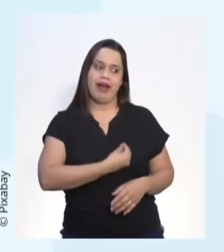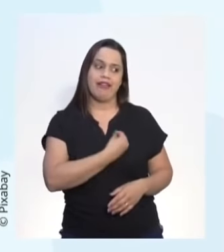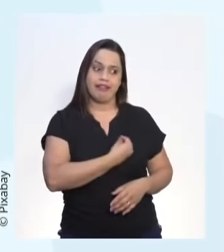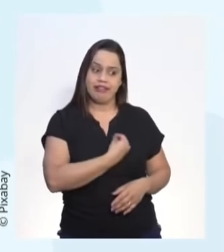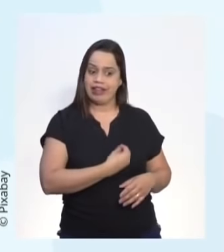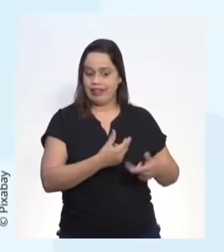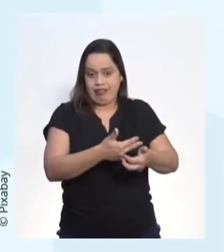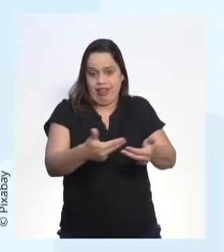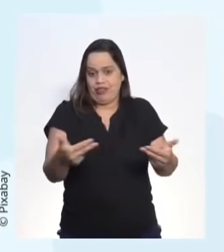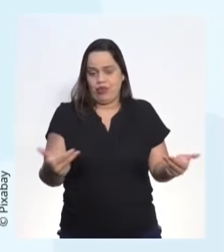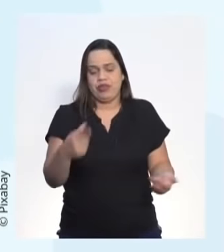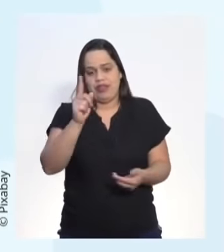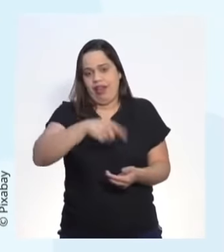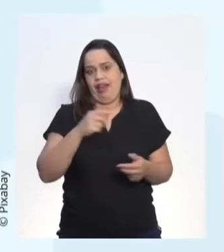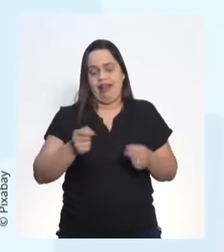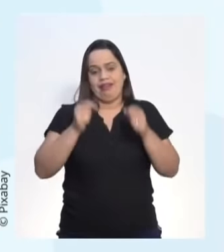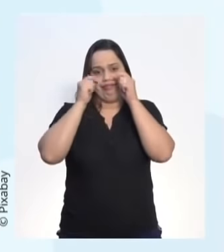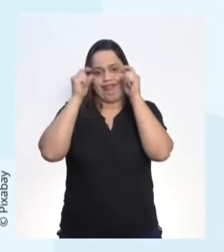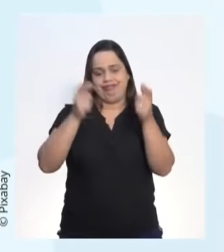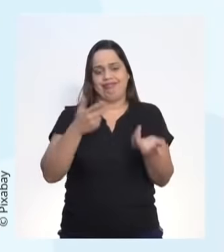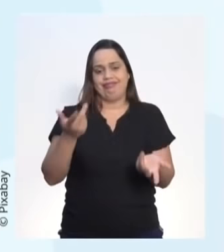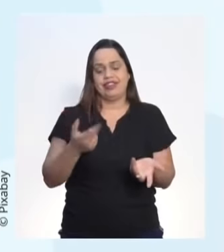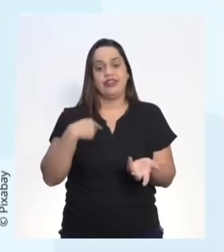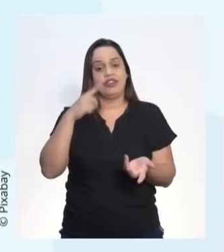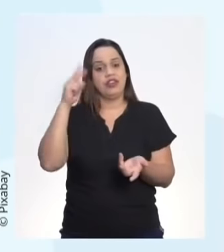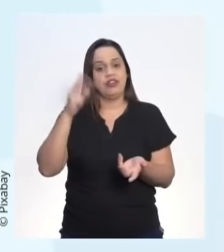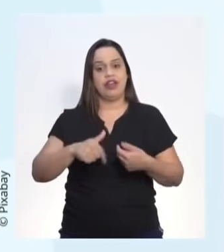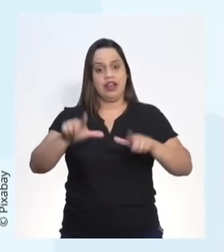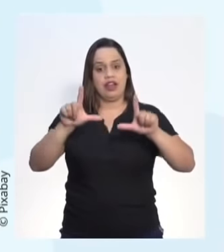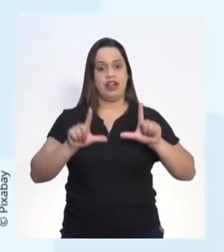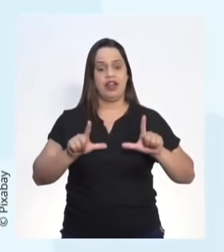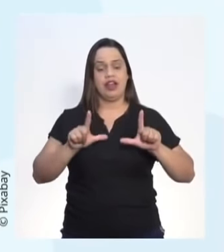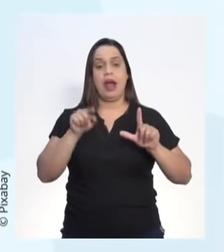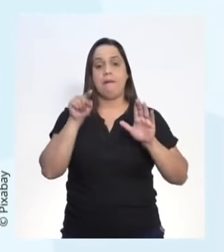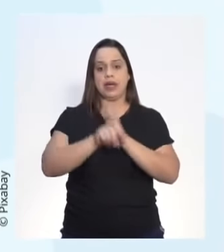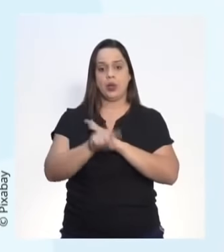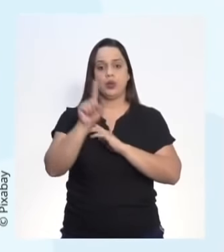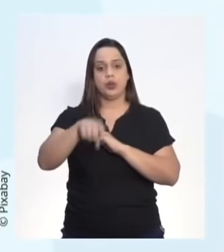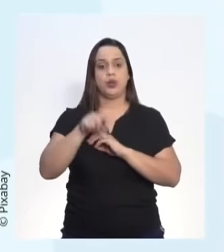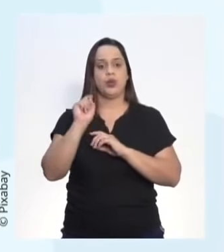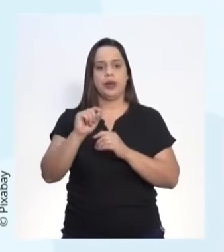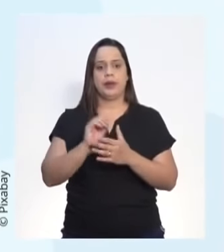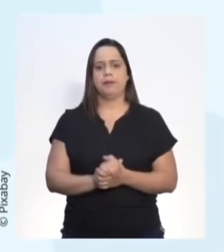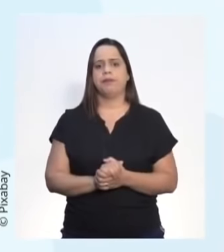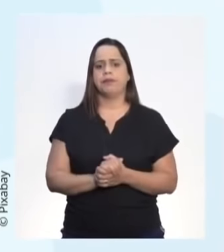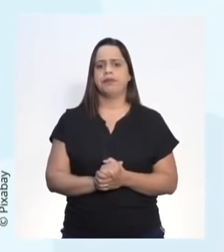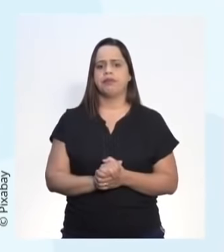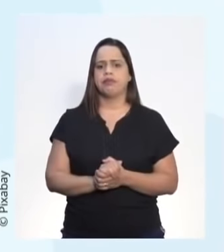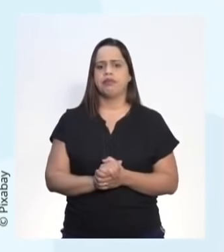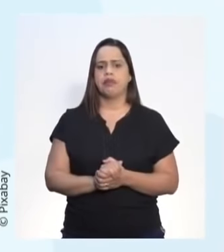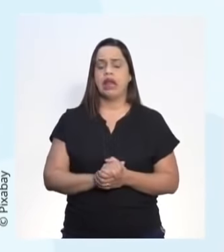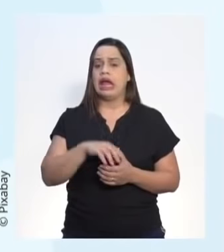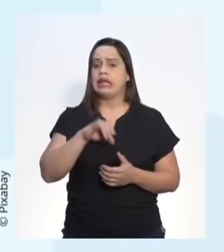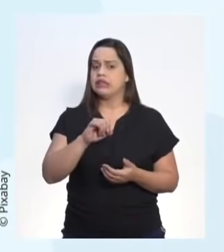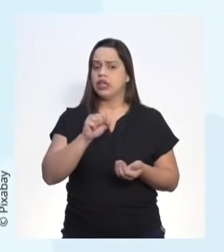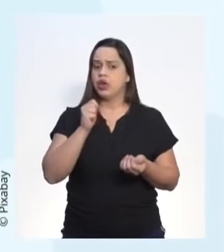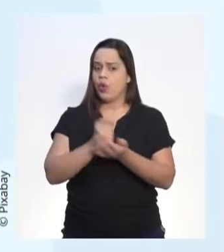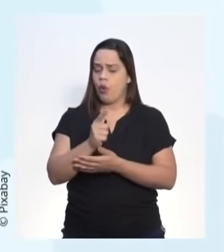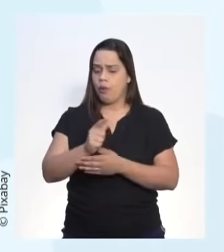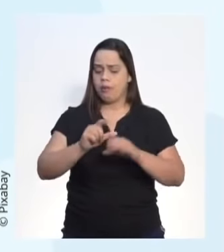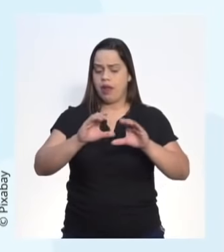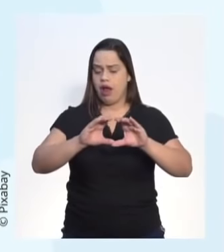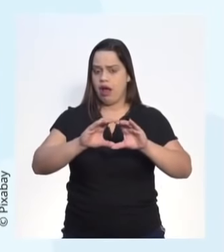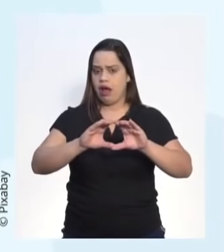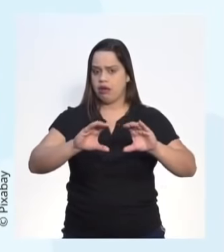né? Que é o que é interessante. Tá? Vai aparecer para vocês ali a pergunta, beleza? Quanto custaria o sofá